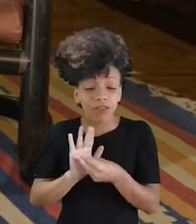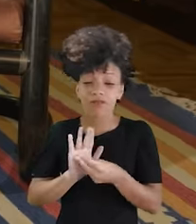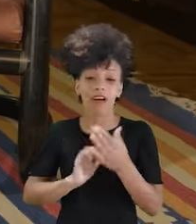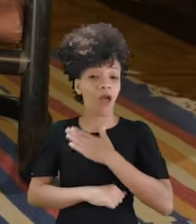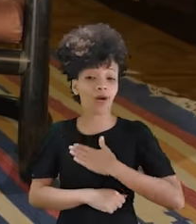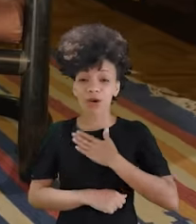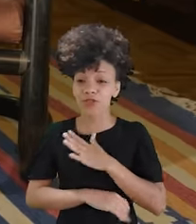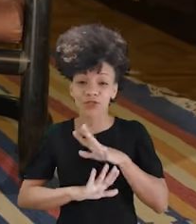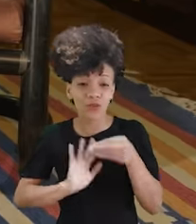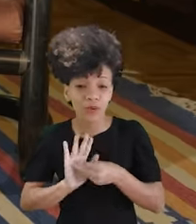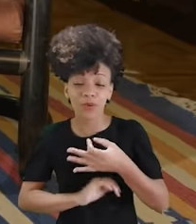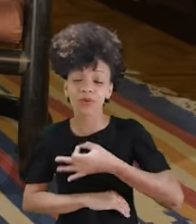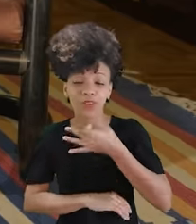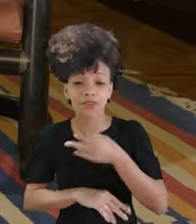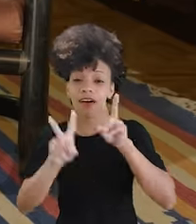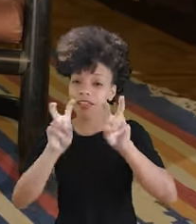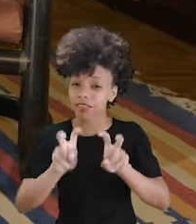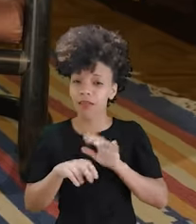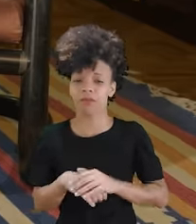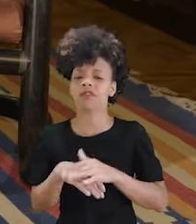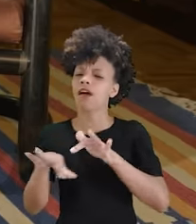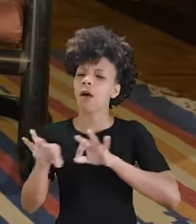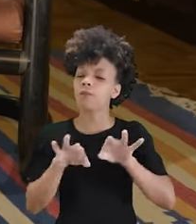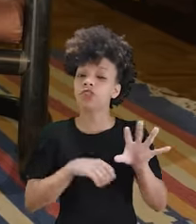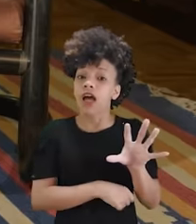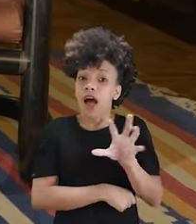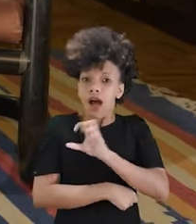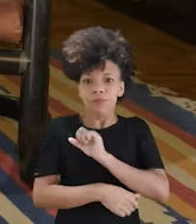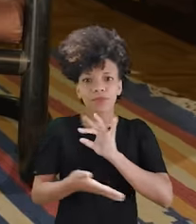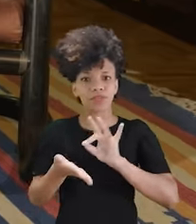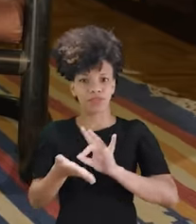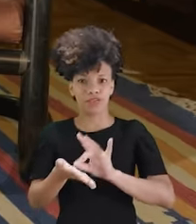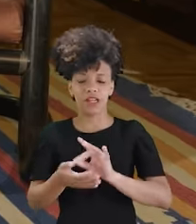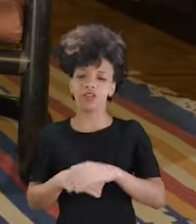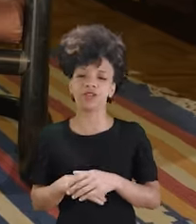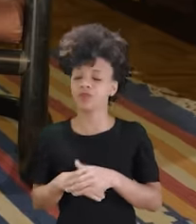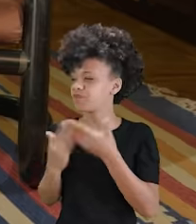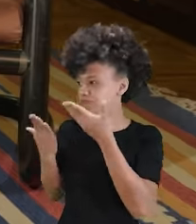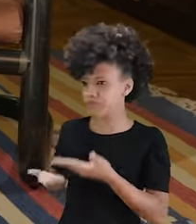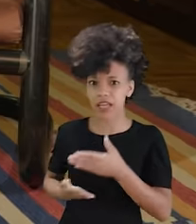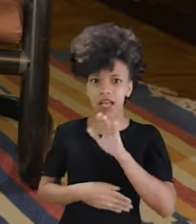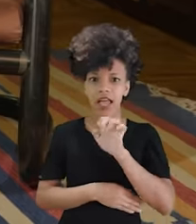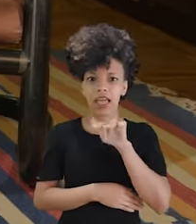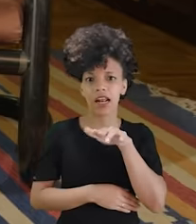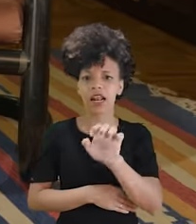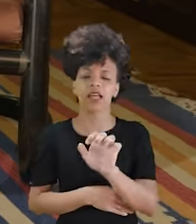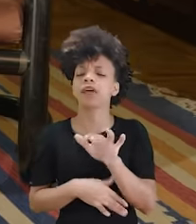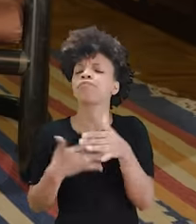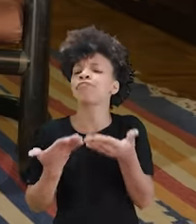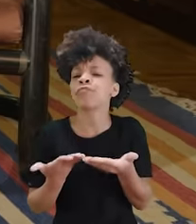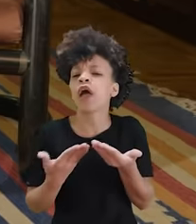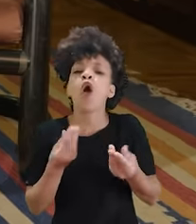todos são iguais todos eu gosto de todos os achismos eu acho que é um projeto que eu amo de verdade eu tô com Elaine